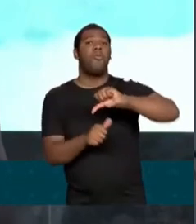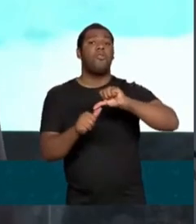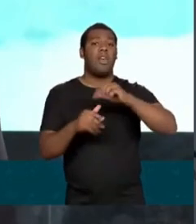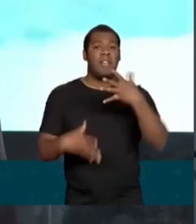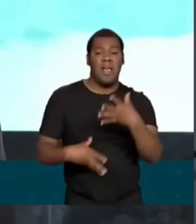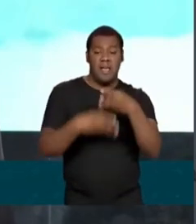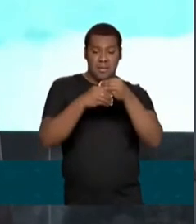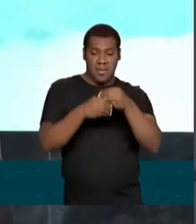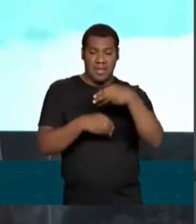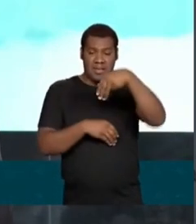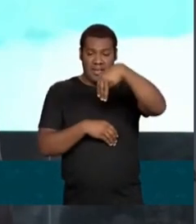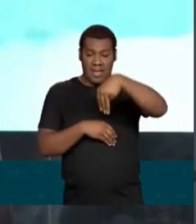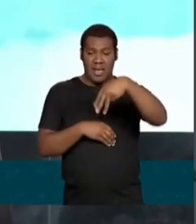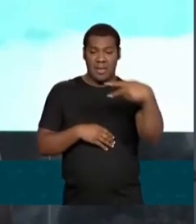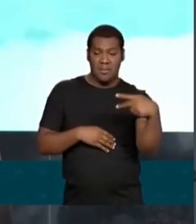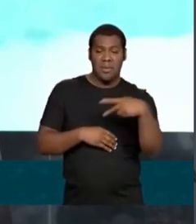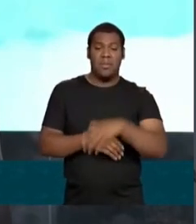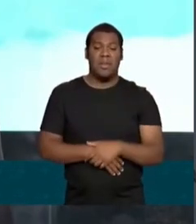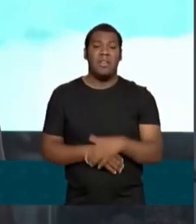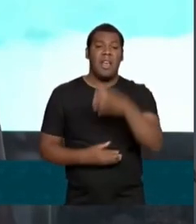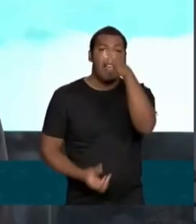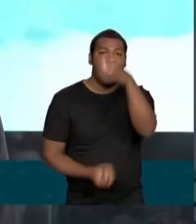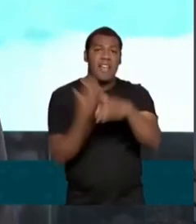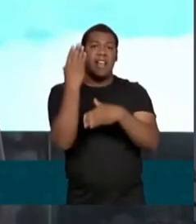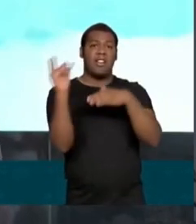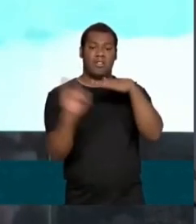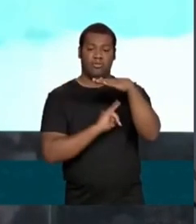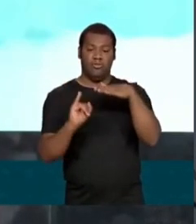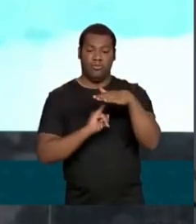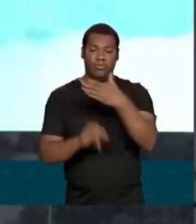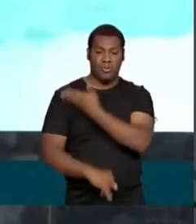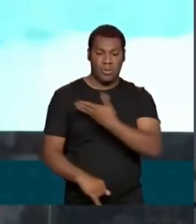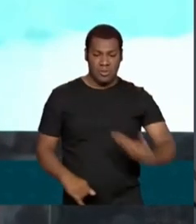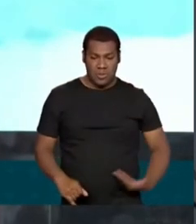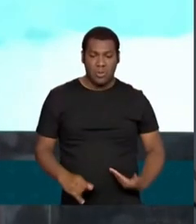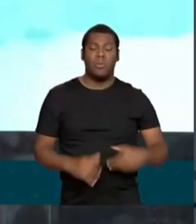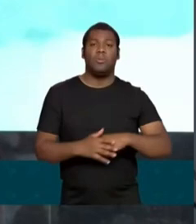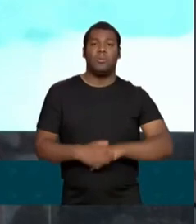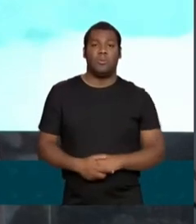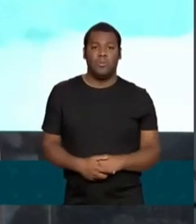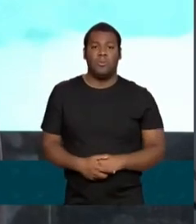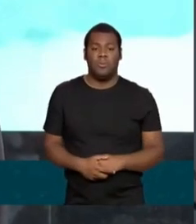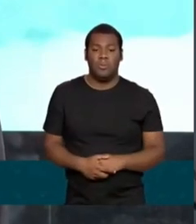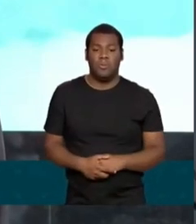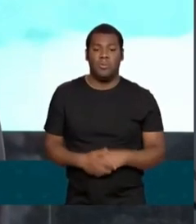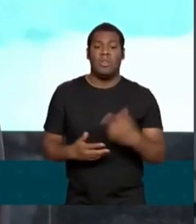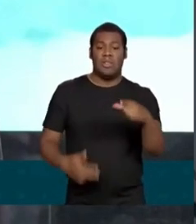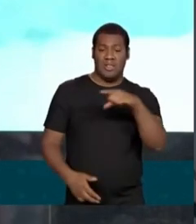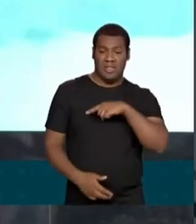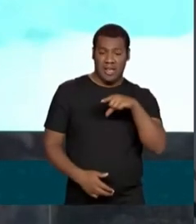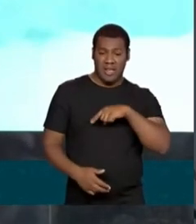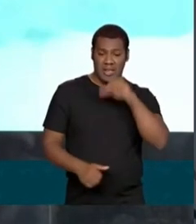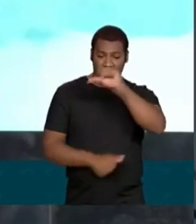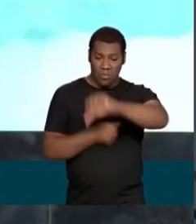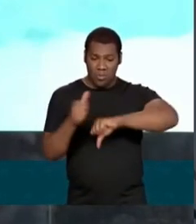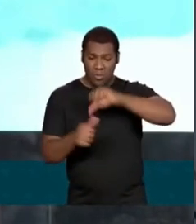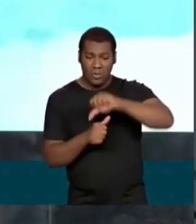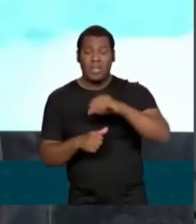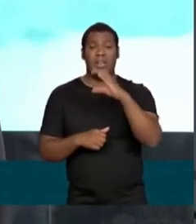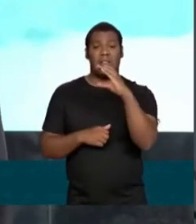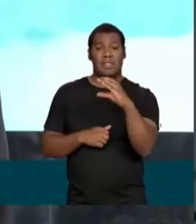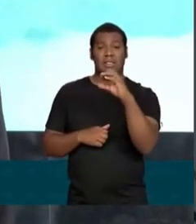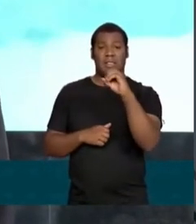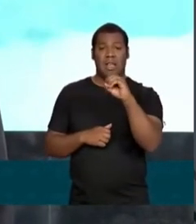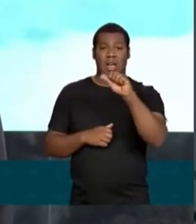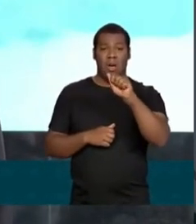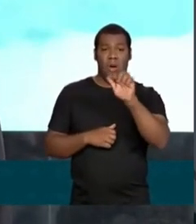as MP por exemplo de criação a mp de criação de órgãos né tanto aqui estabelece a transferência do coaf do Banco Central do